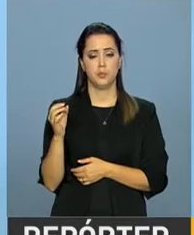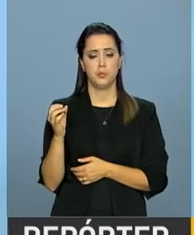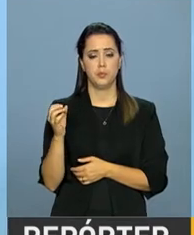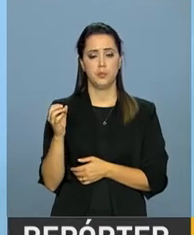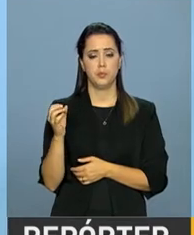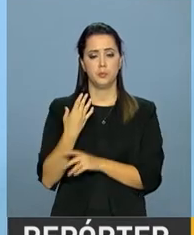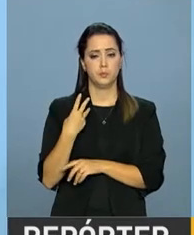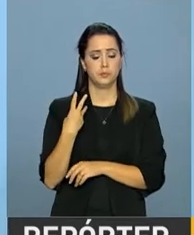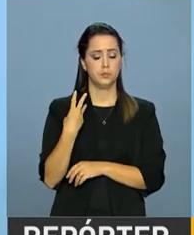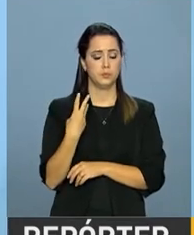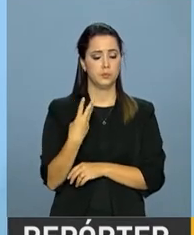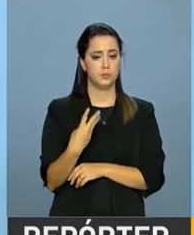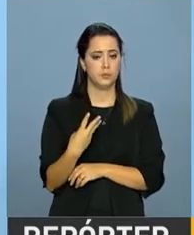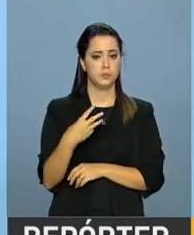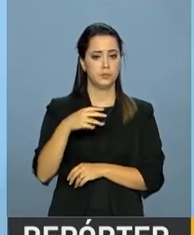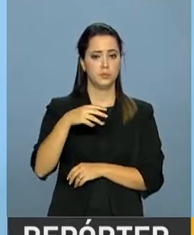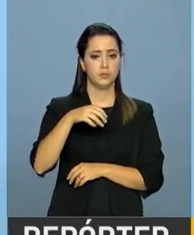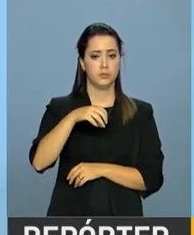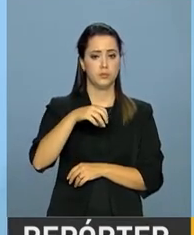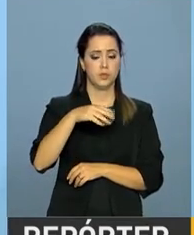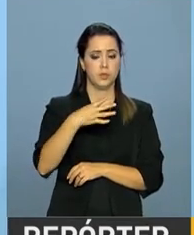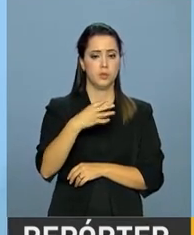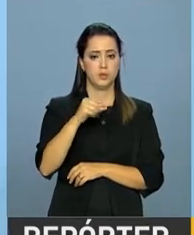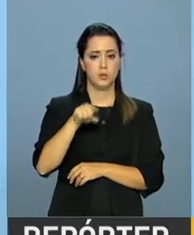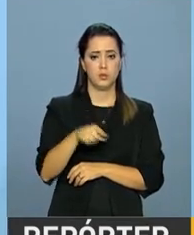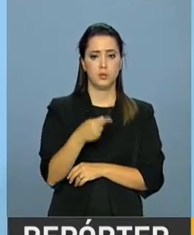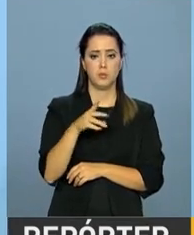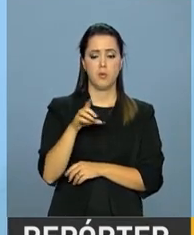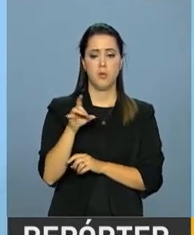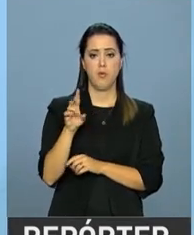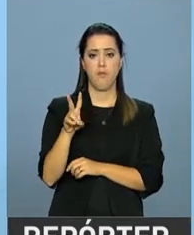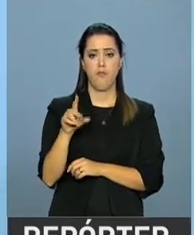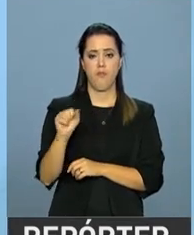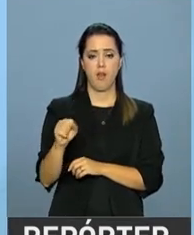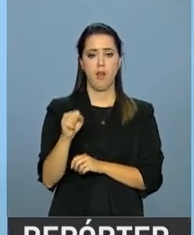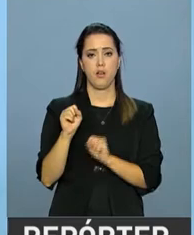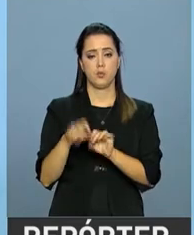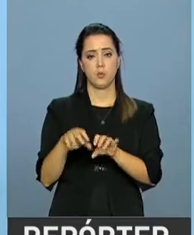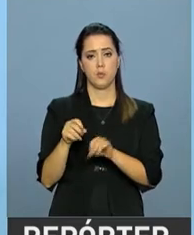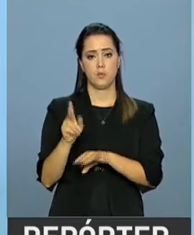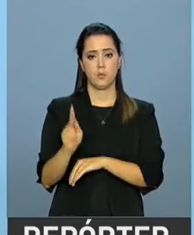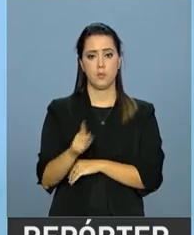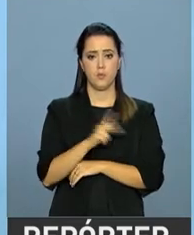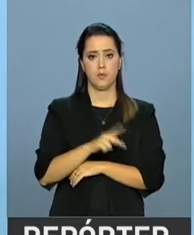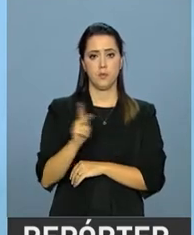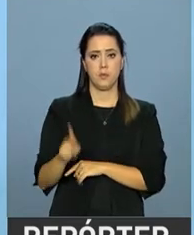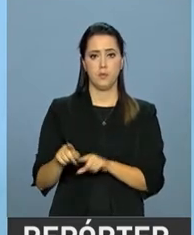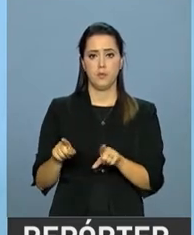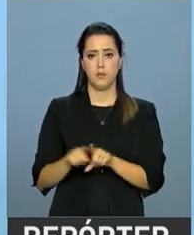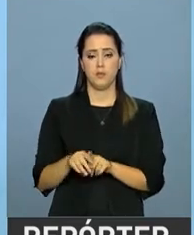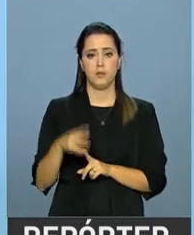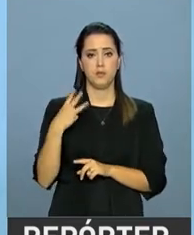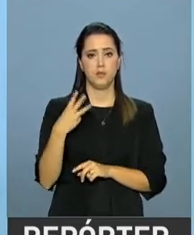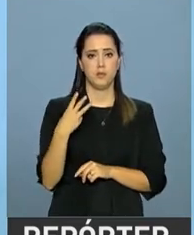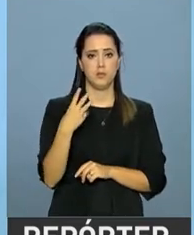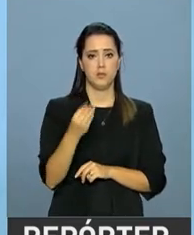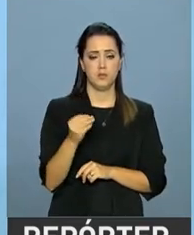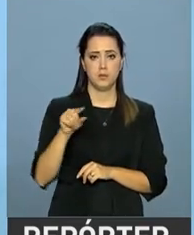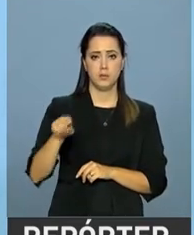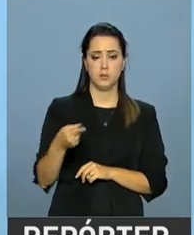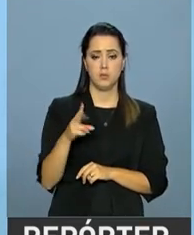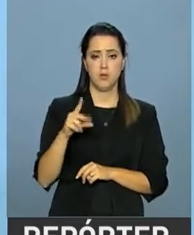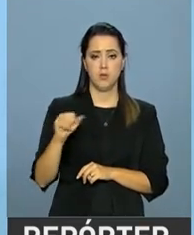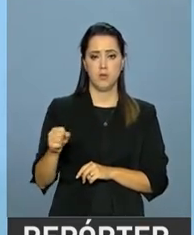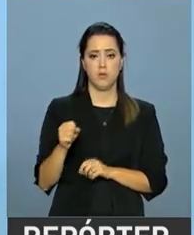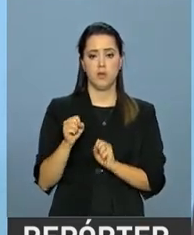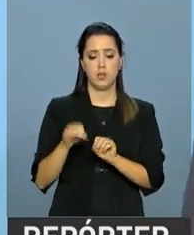mil vagas de formação de professores e 340 mil vagas de formação de professores foi